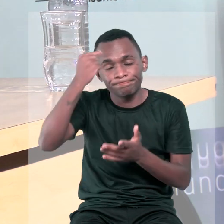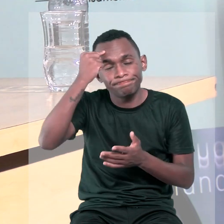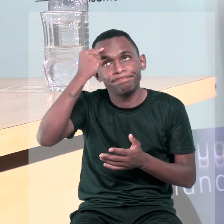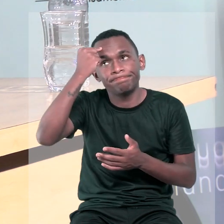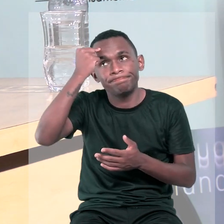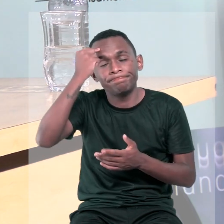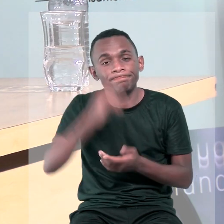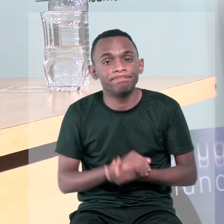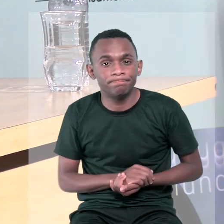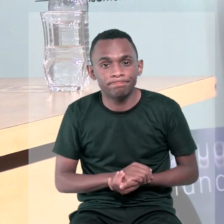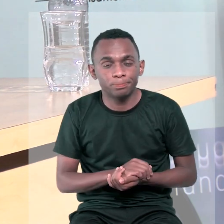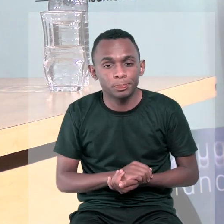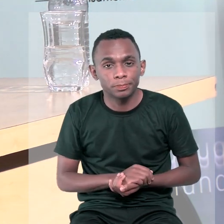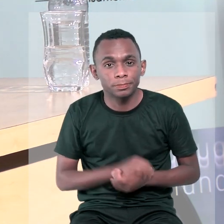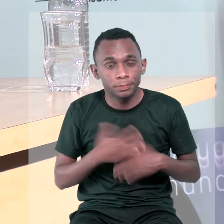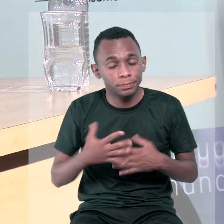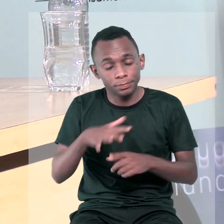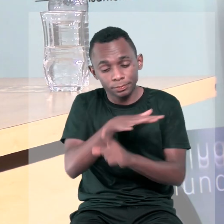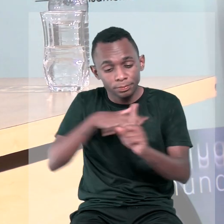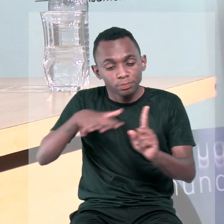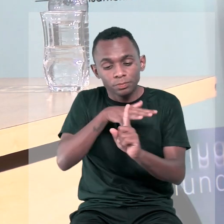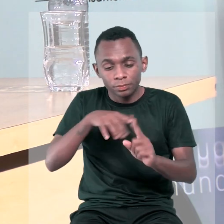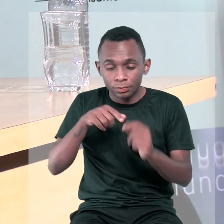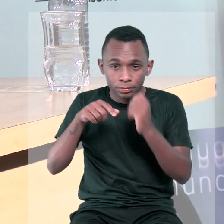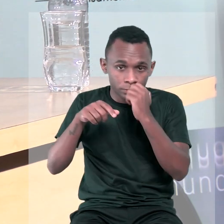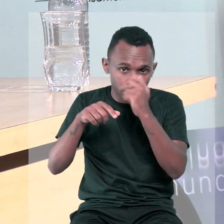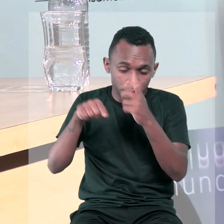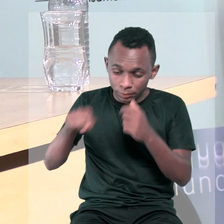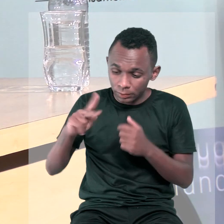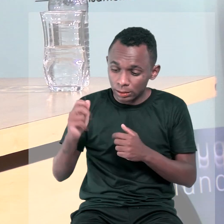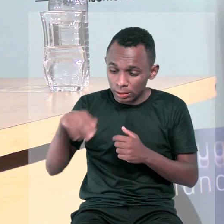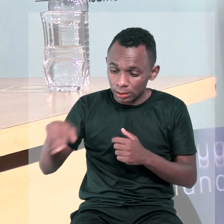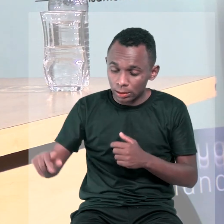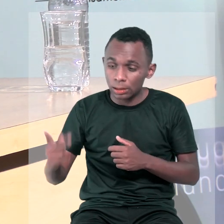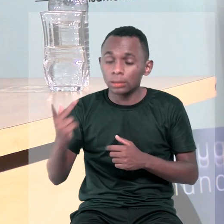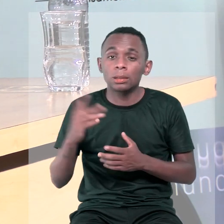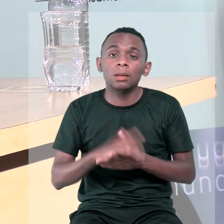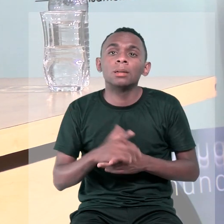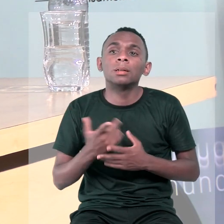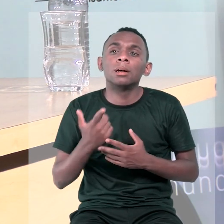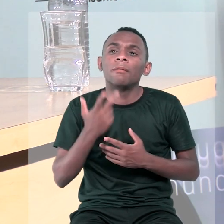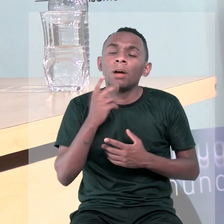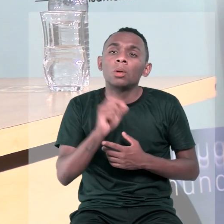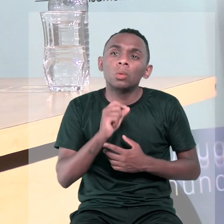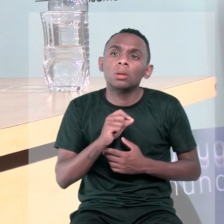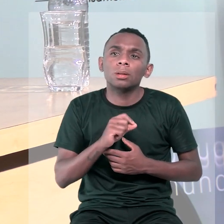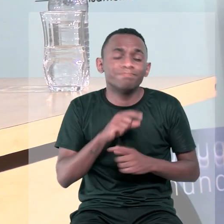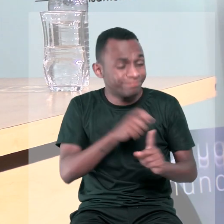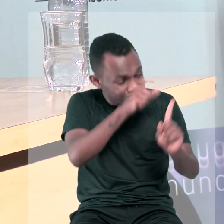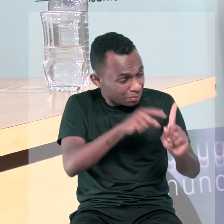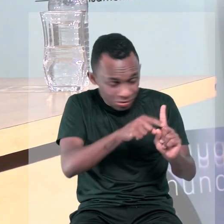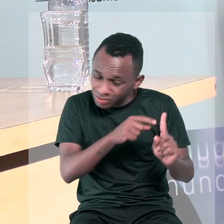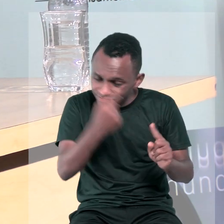então, definitivas ou definitórias da personagem de Eichmann era a ausência de pensamento.